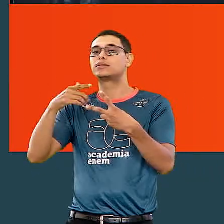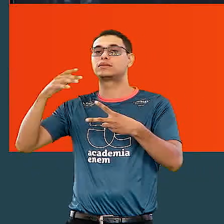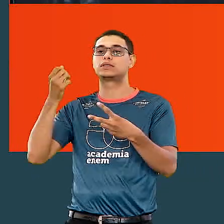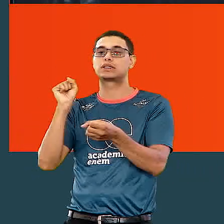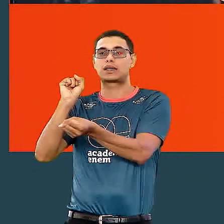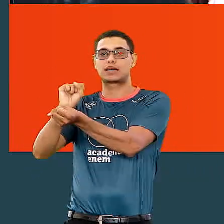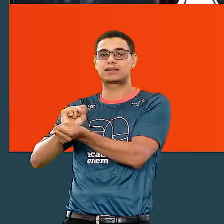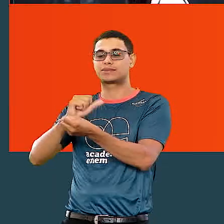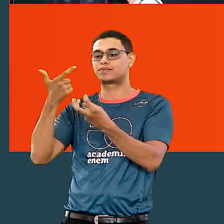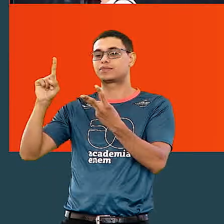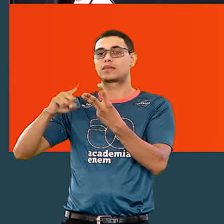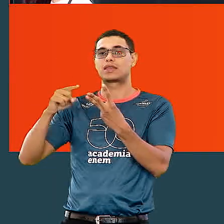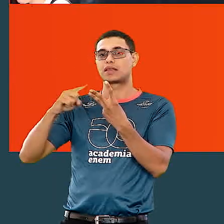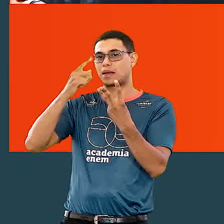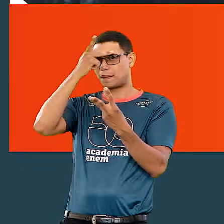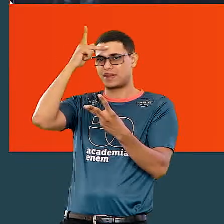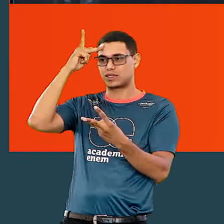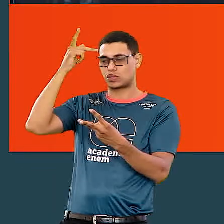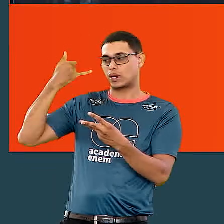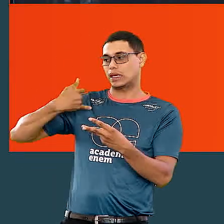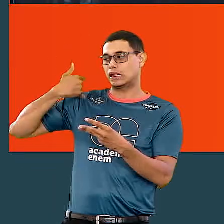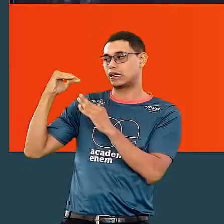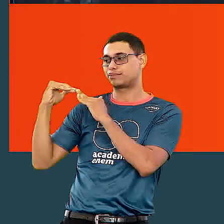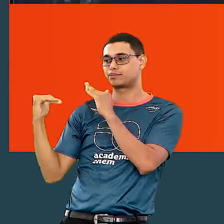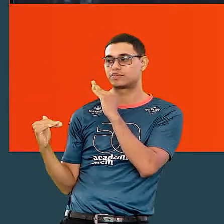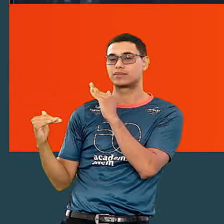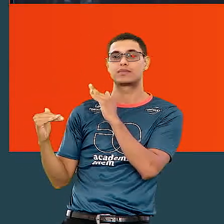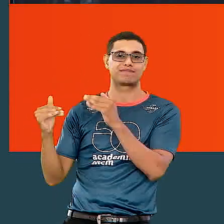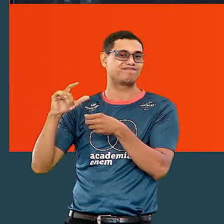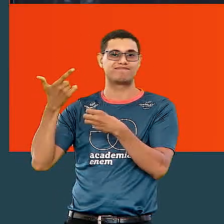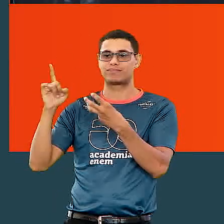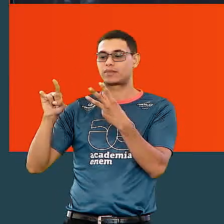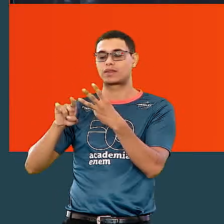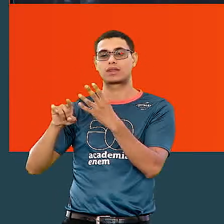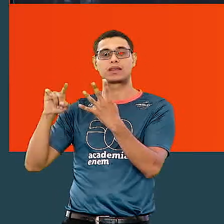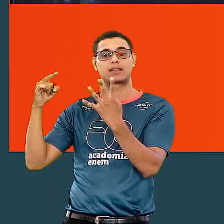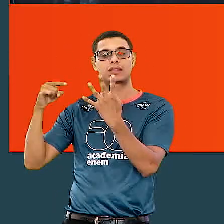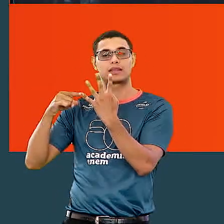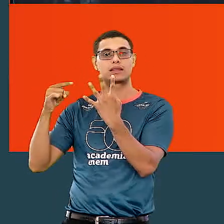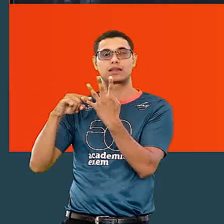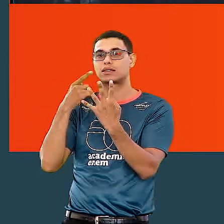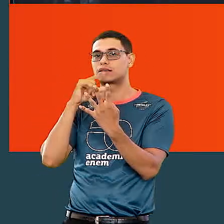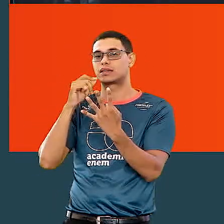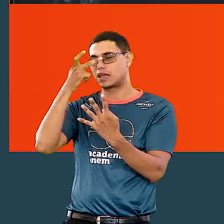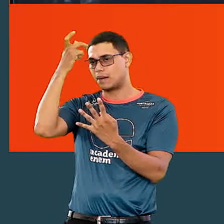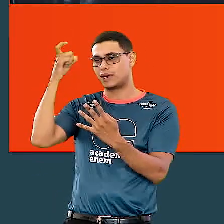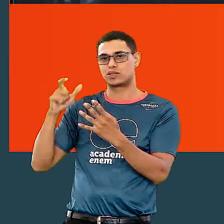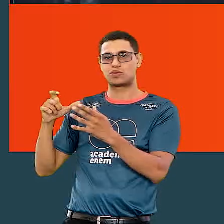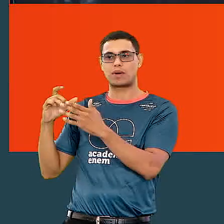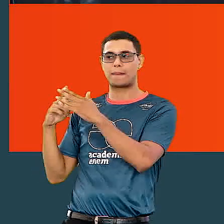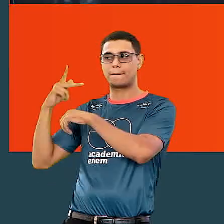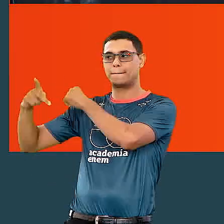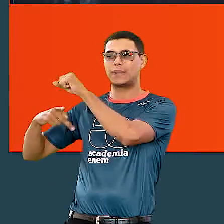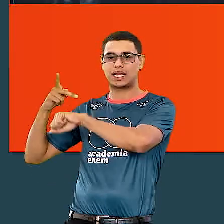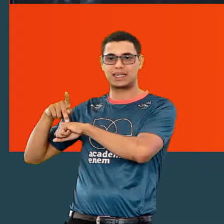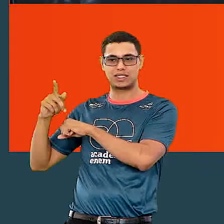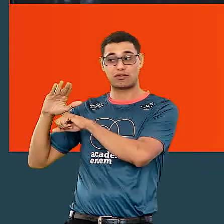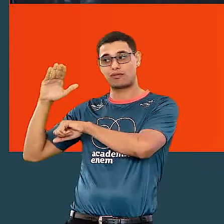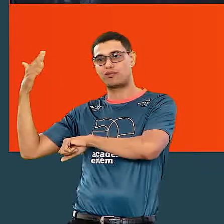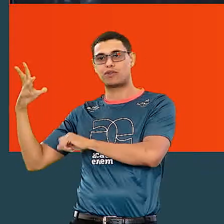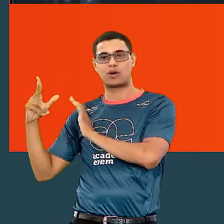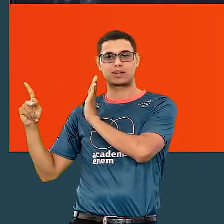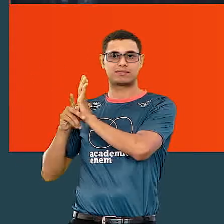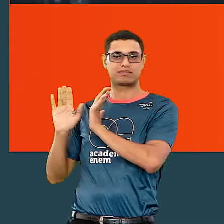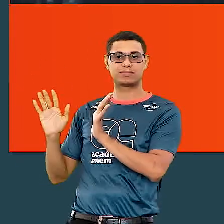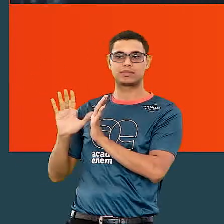idade, e os estrangeiros, beleza? Então, se você for estrangeiro, Isaac, mas meu